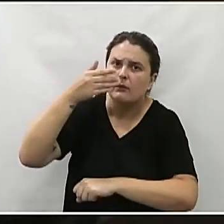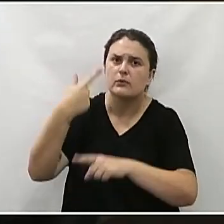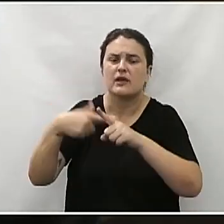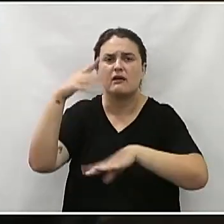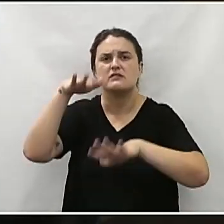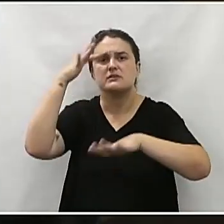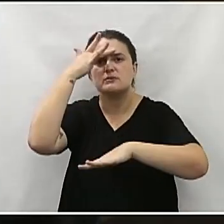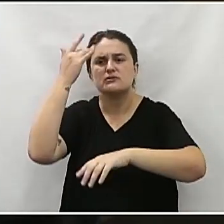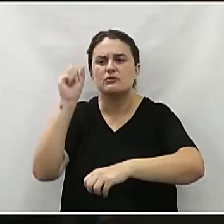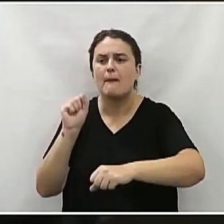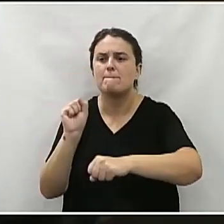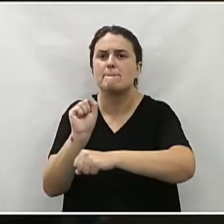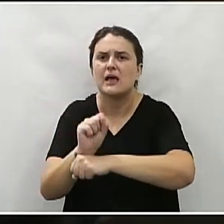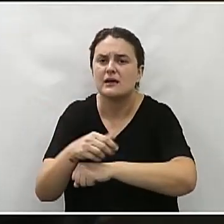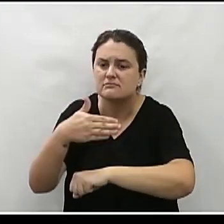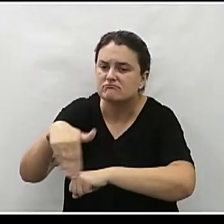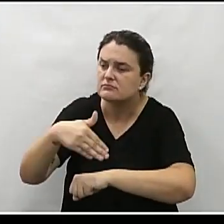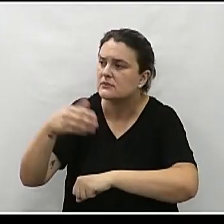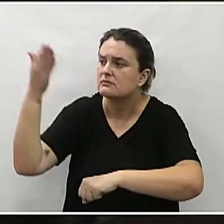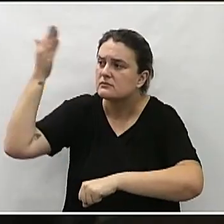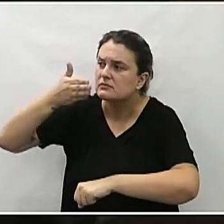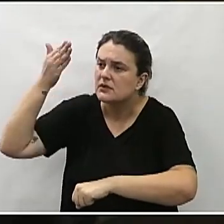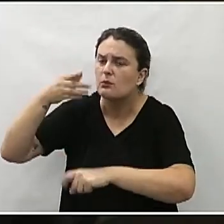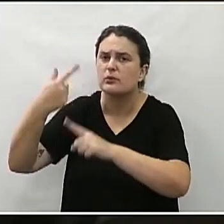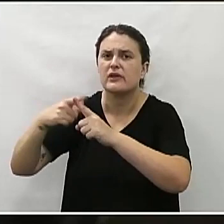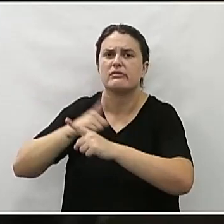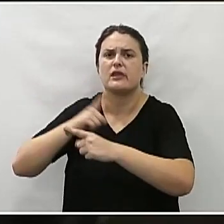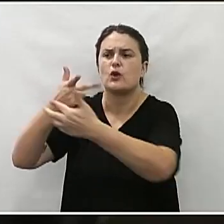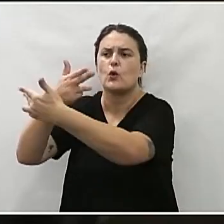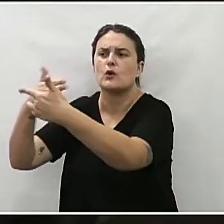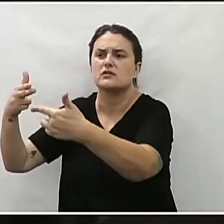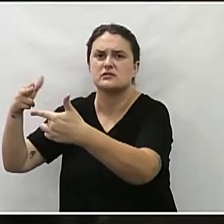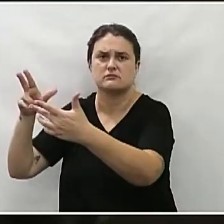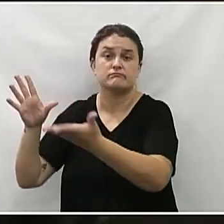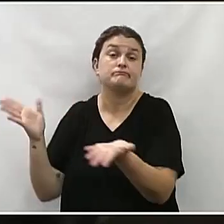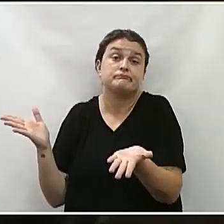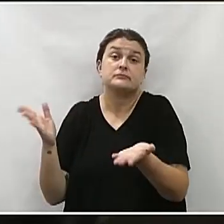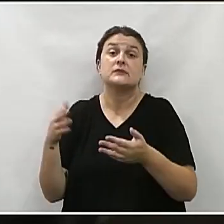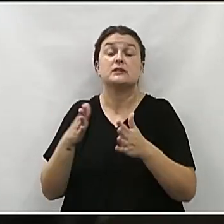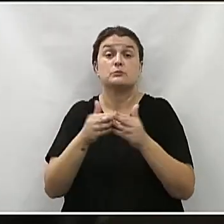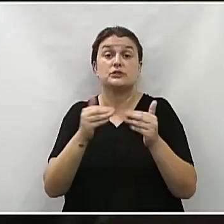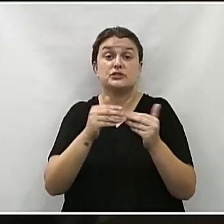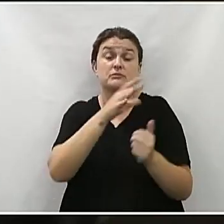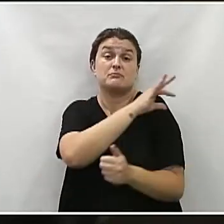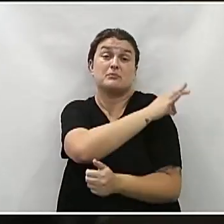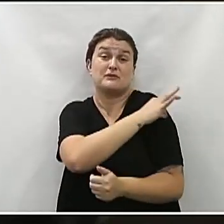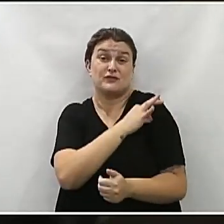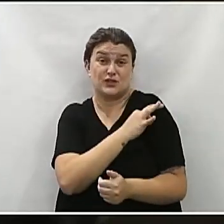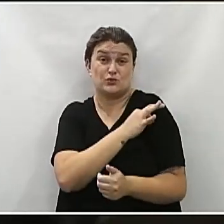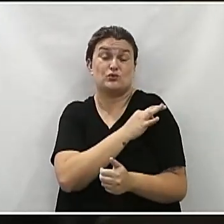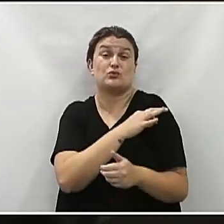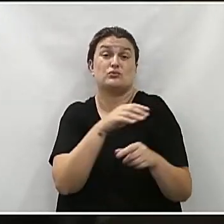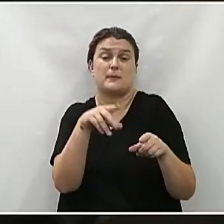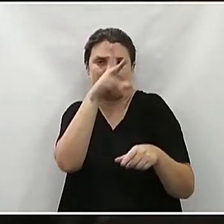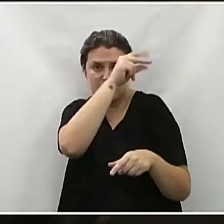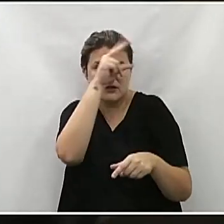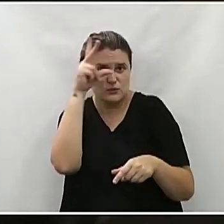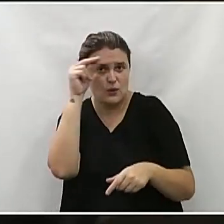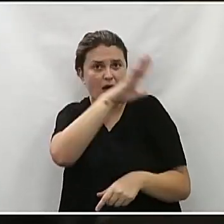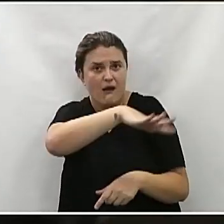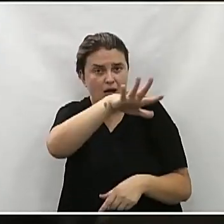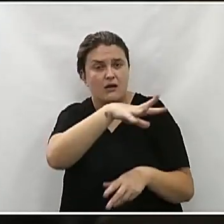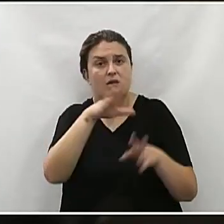para um trevo, quer olhar para ver, preferência não, não tem visão, porque tem cartaz, tem placa. Então, solicitando aqui que o Executivo, o Poder Executivo,